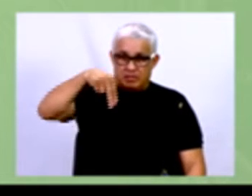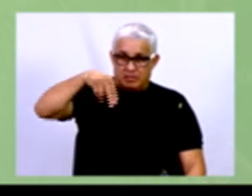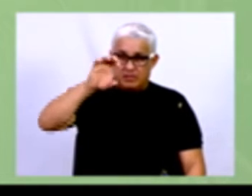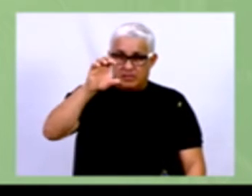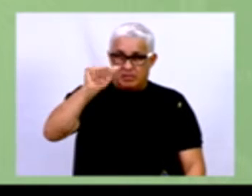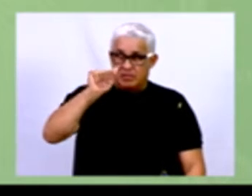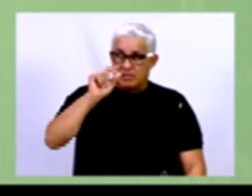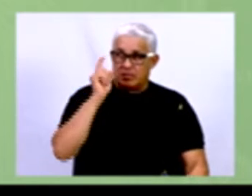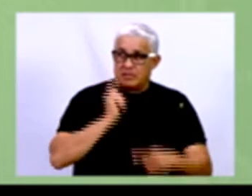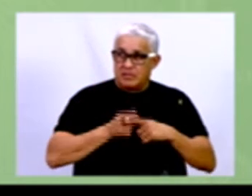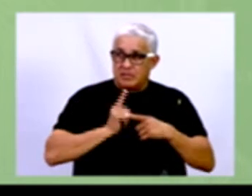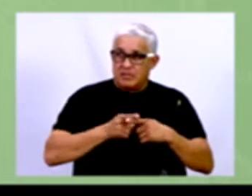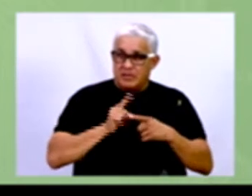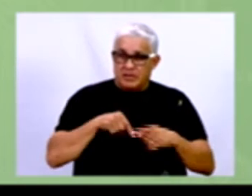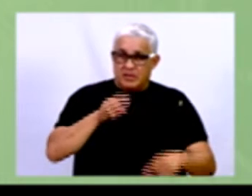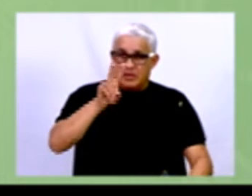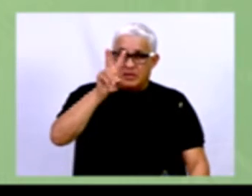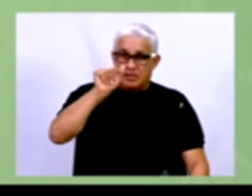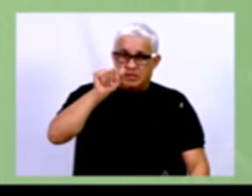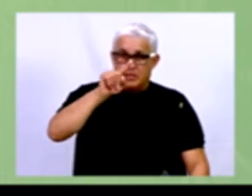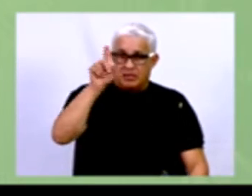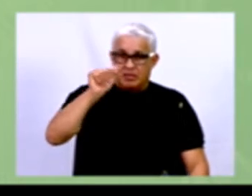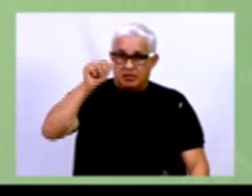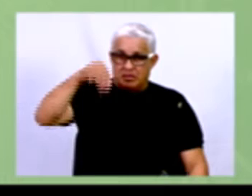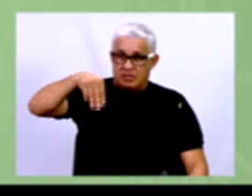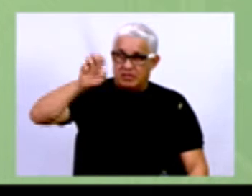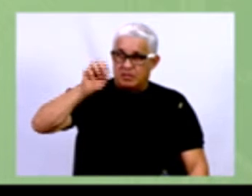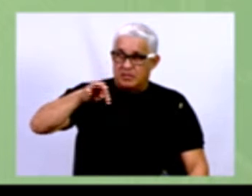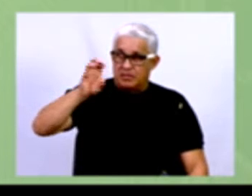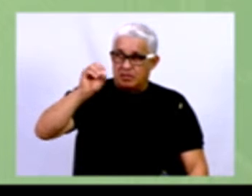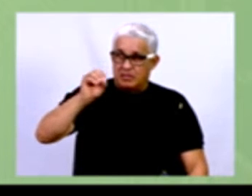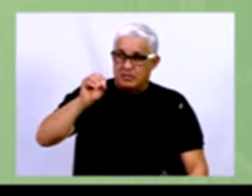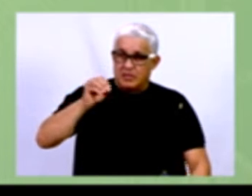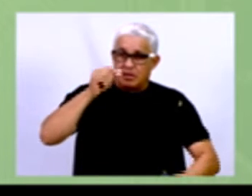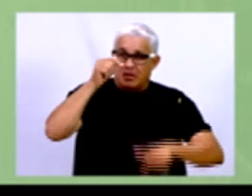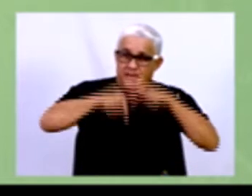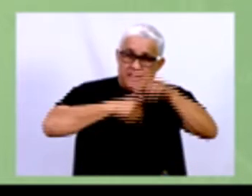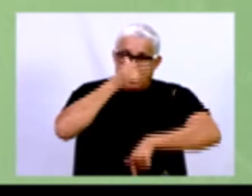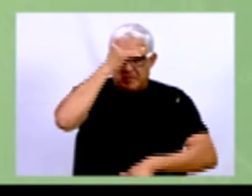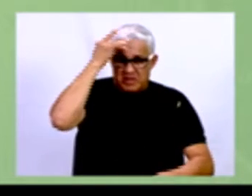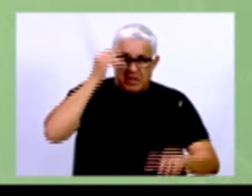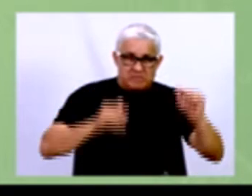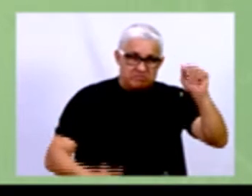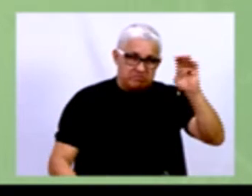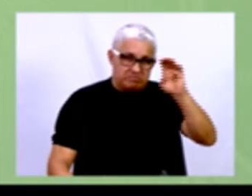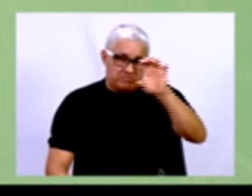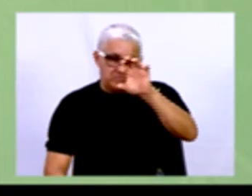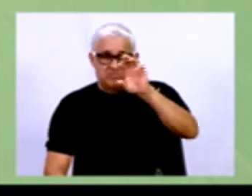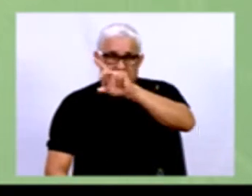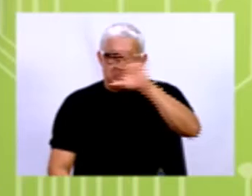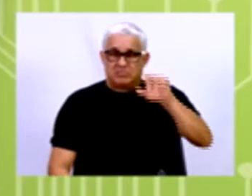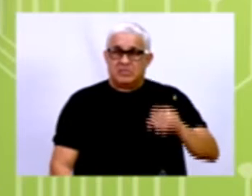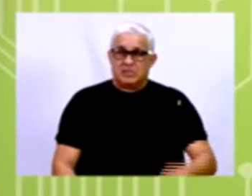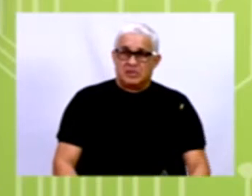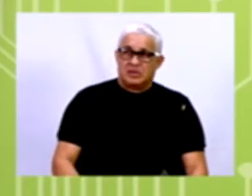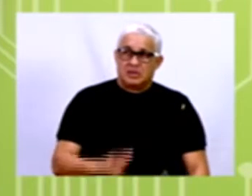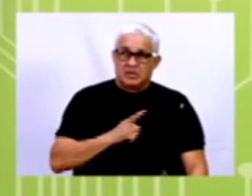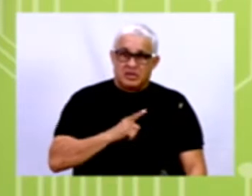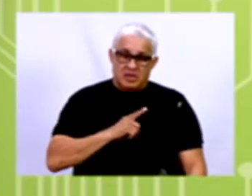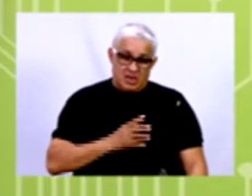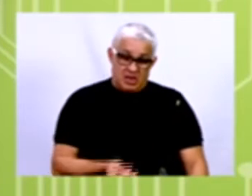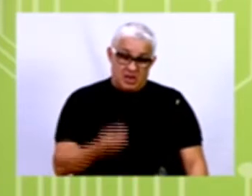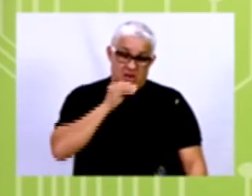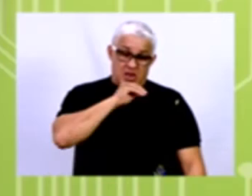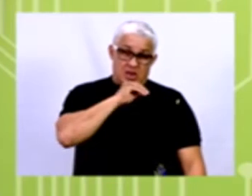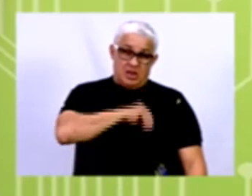vazamento? Por quê? O trabalhador A, B ou C, e todos eles em conjunto, quando recebem a